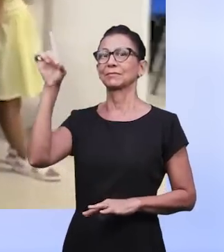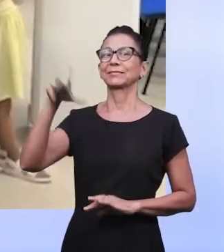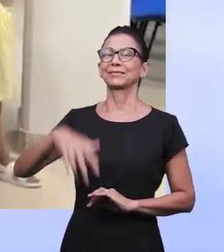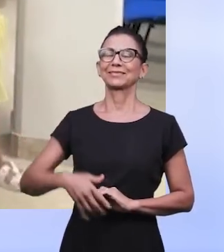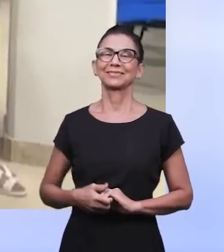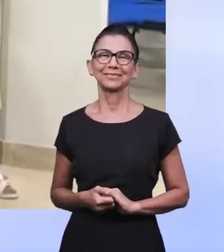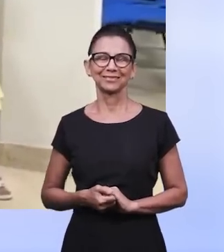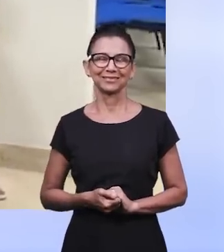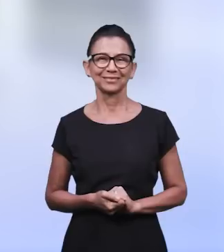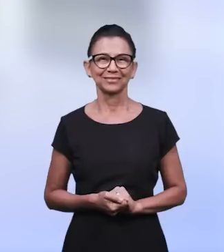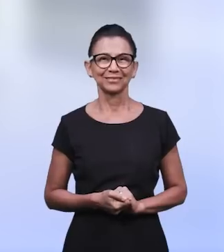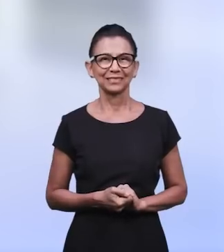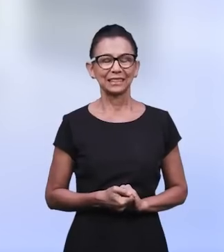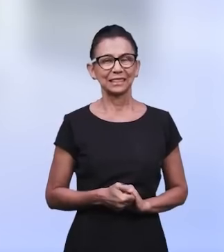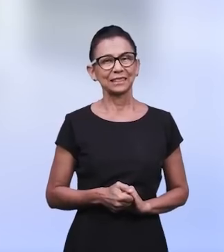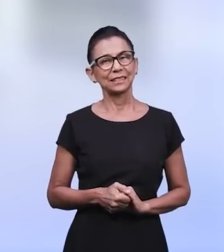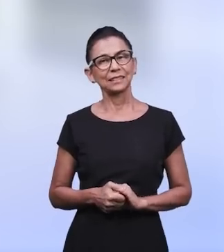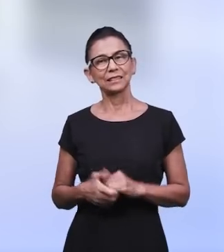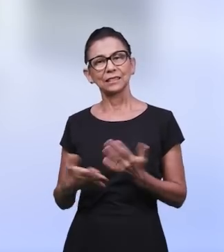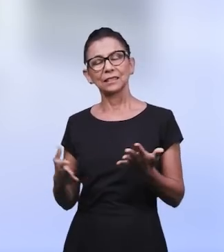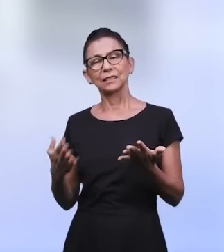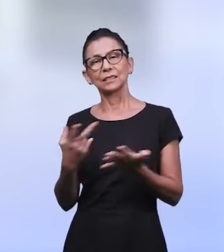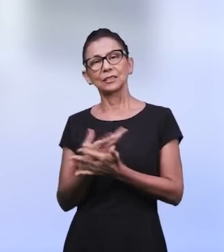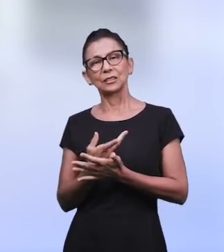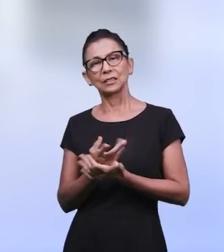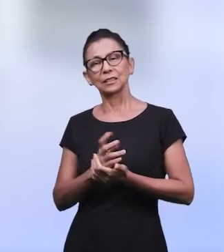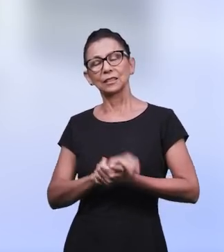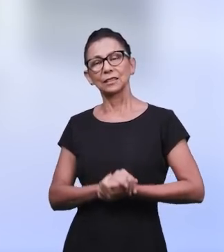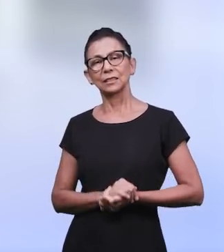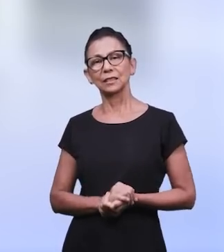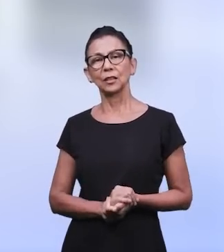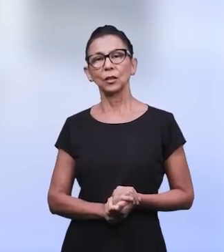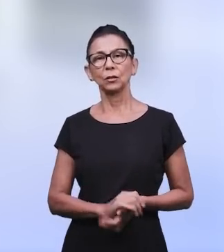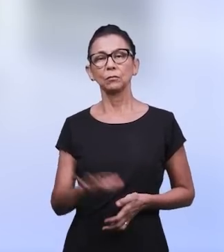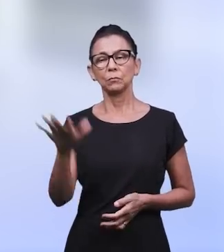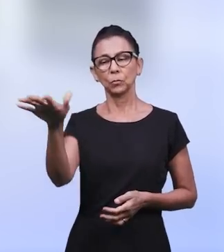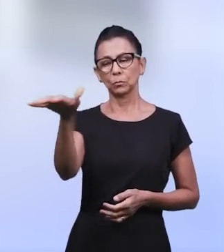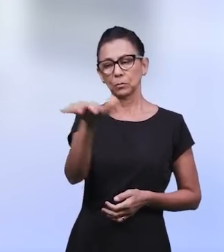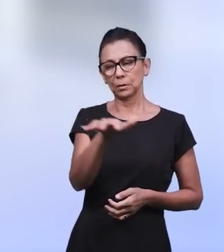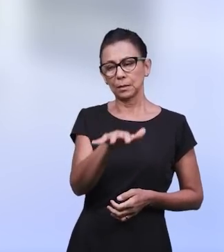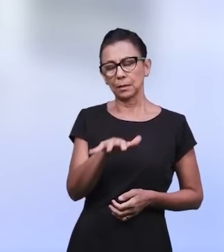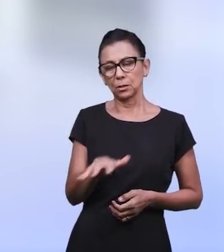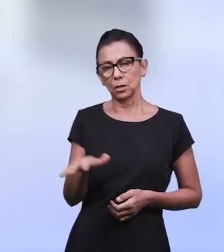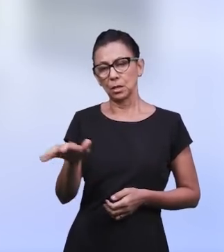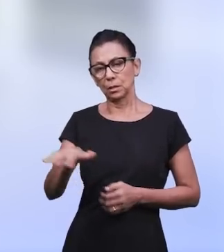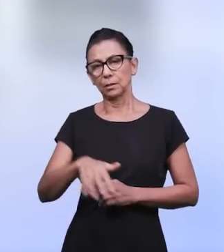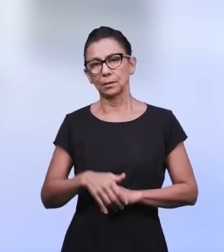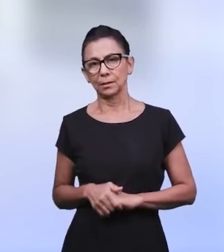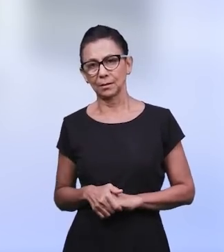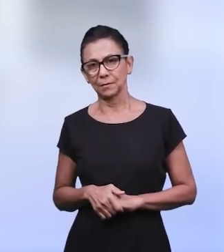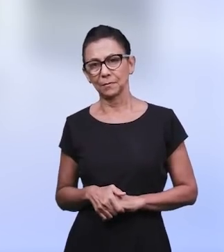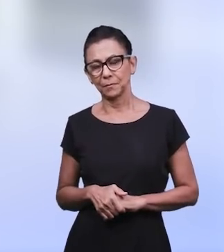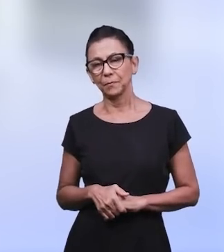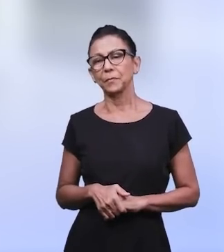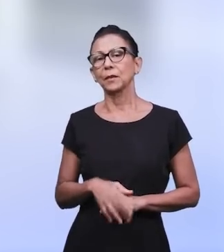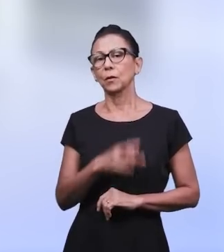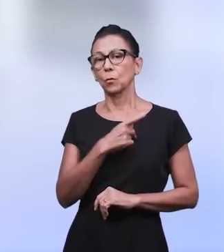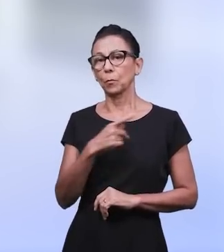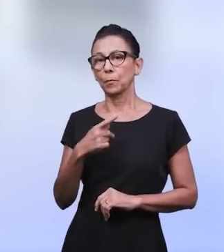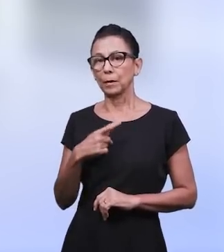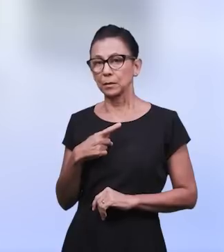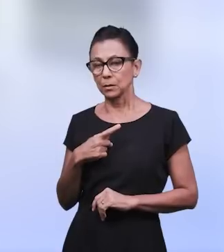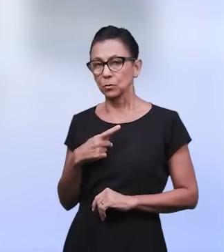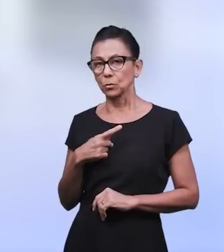Deus! E no resto do país, na igreja de Mafra, que está sob o ministério do pastor Alexandre França, o Senhor concedeu uma